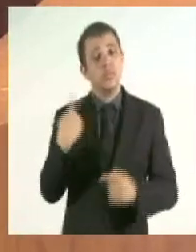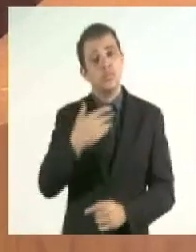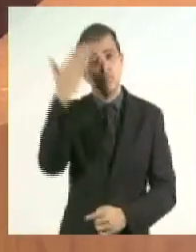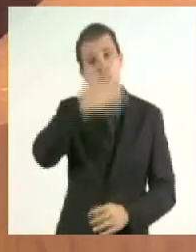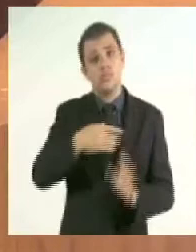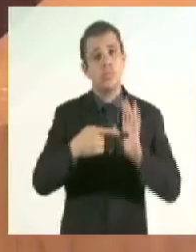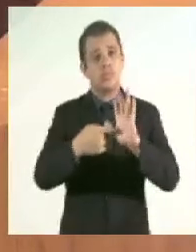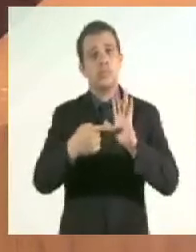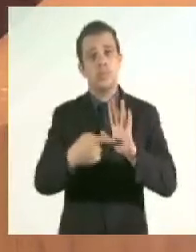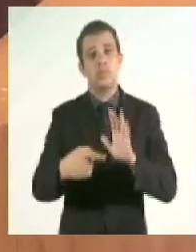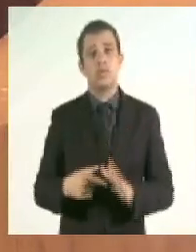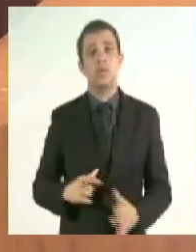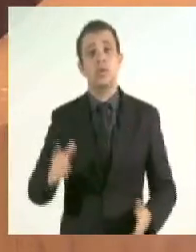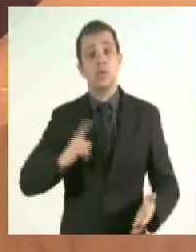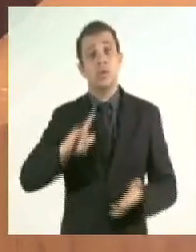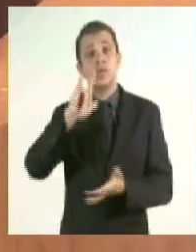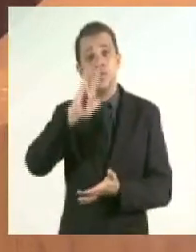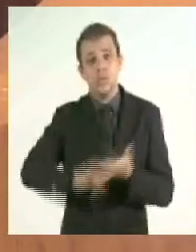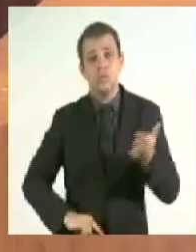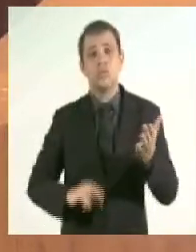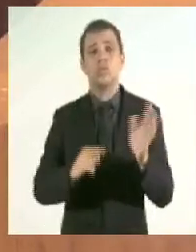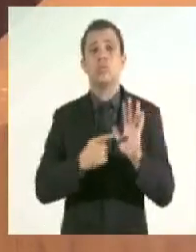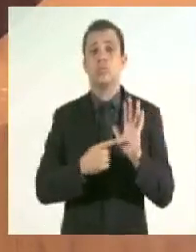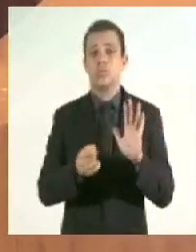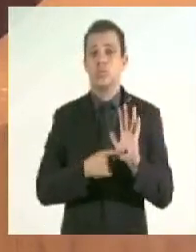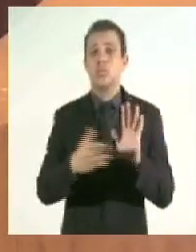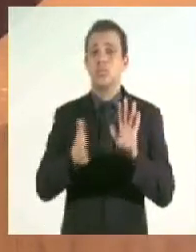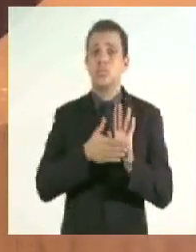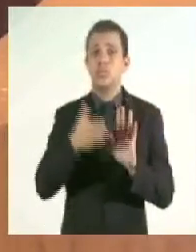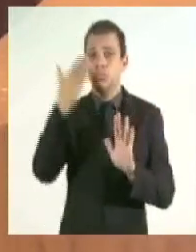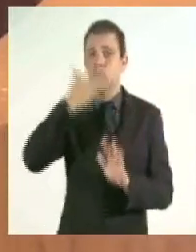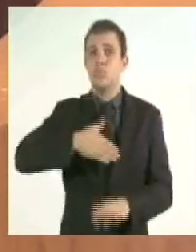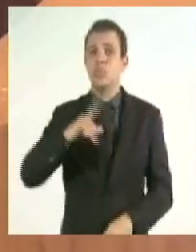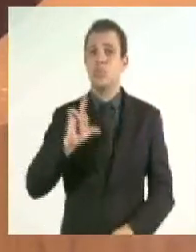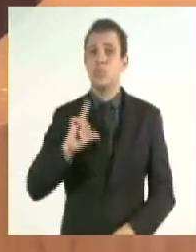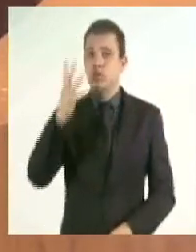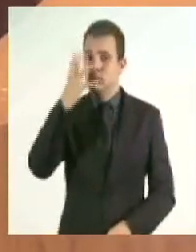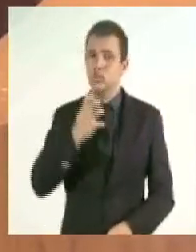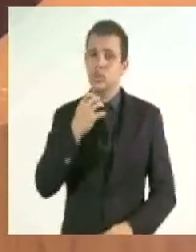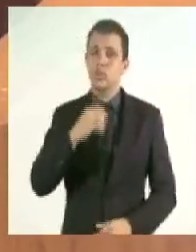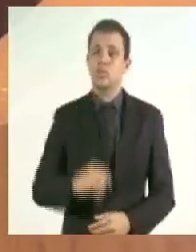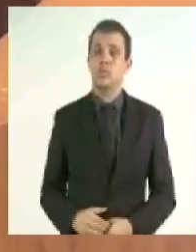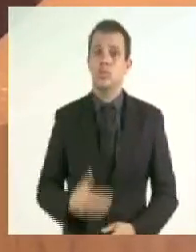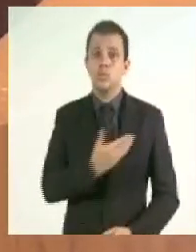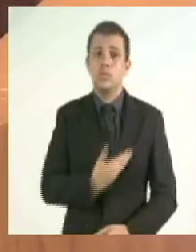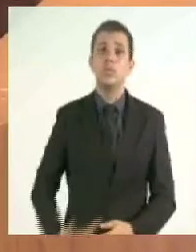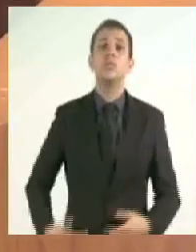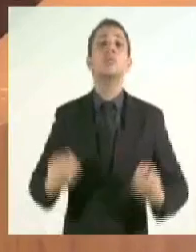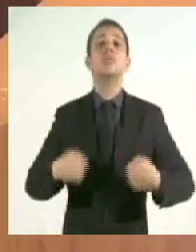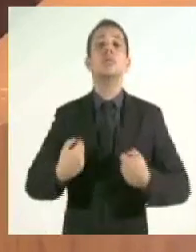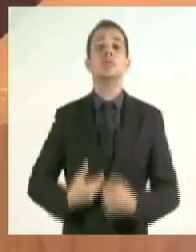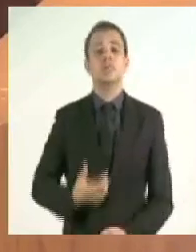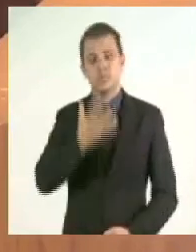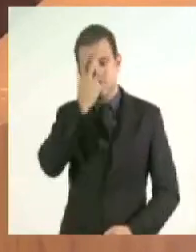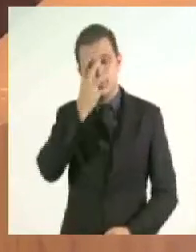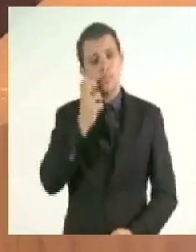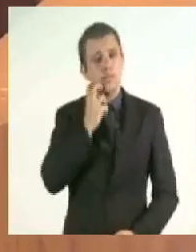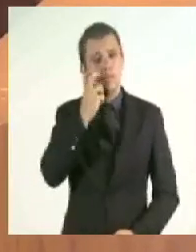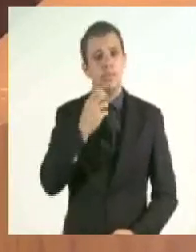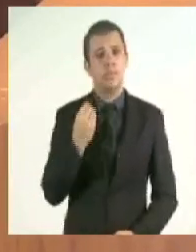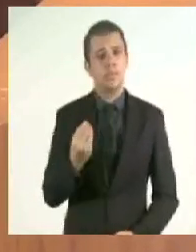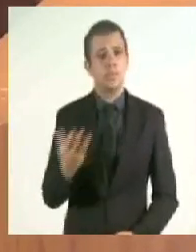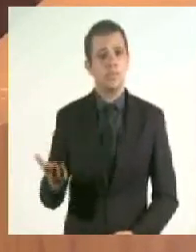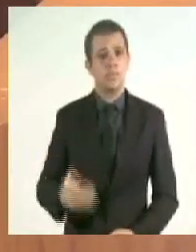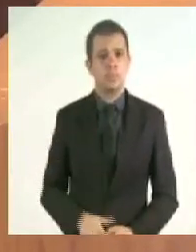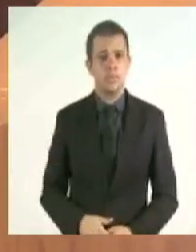documentos, coisa séria. O governador deveria se envergonhar disso, de fazer acusações levianas no seu Facebook. Aqui eu subo a